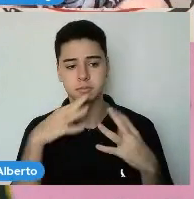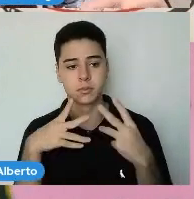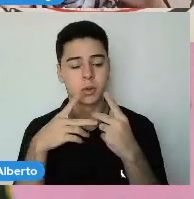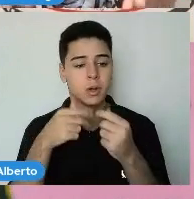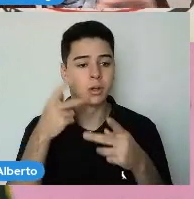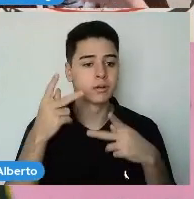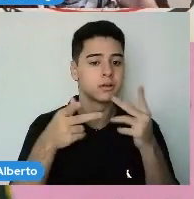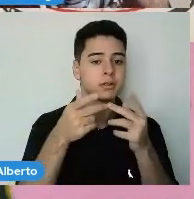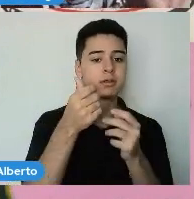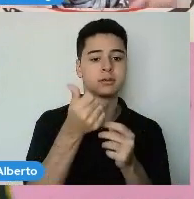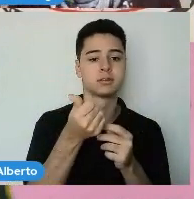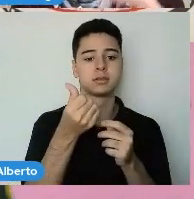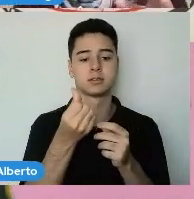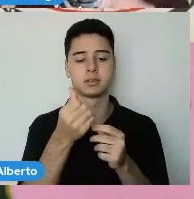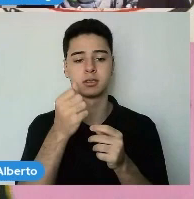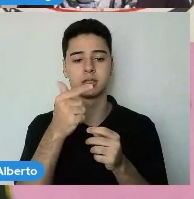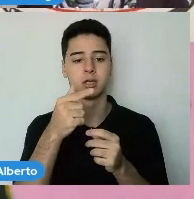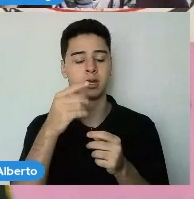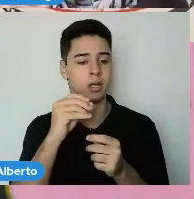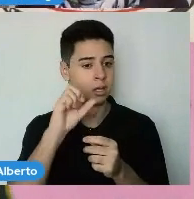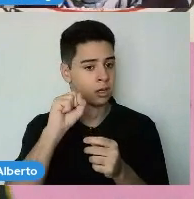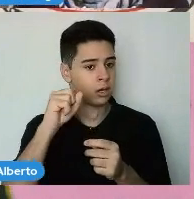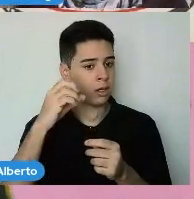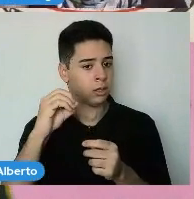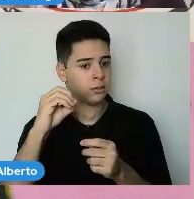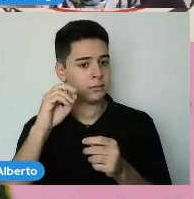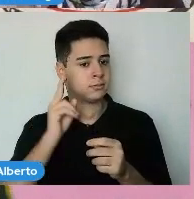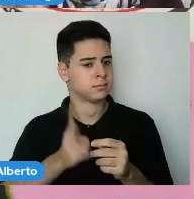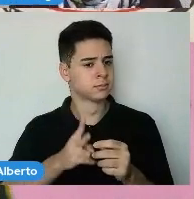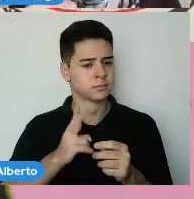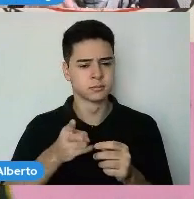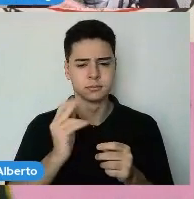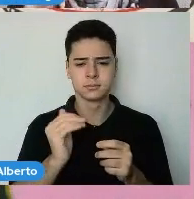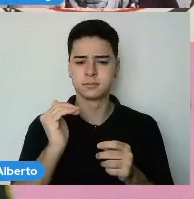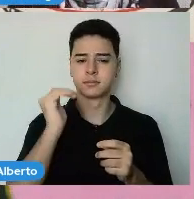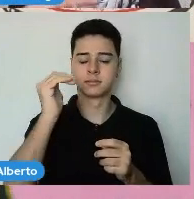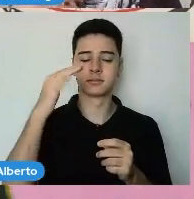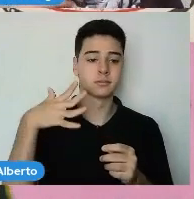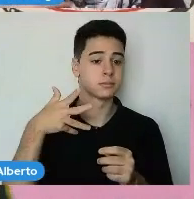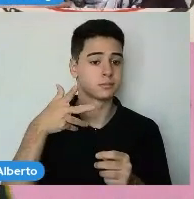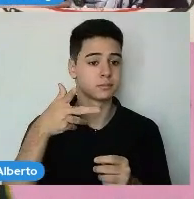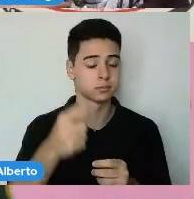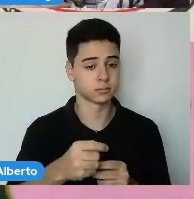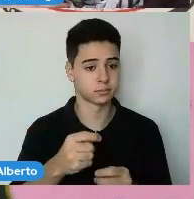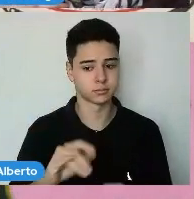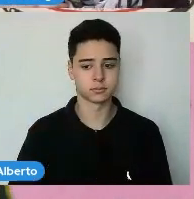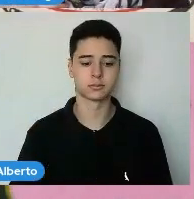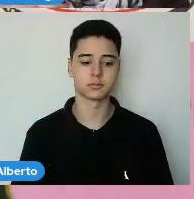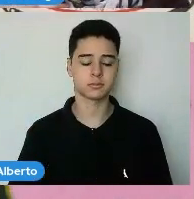anos 60, 70, 80, né? E assim e daí por diante, né? Porque nós estamos falando